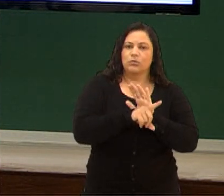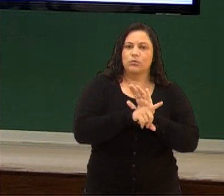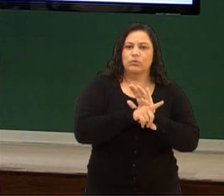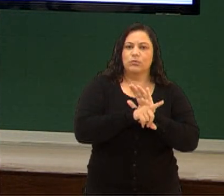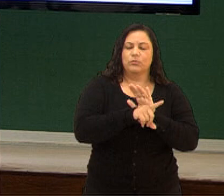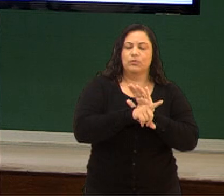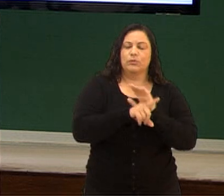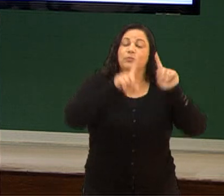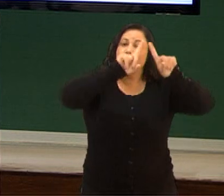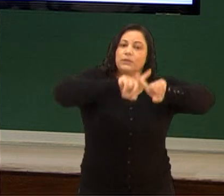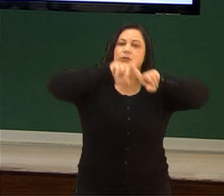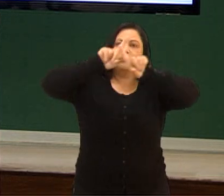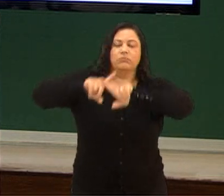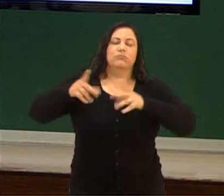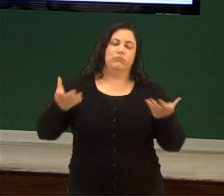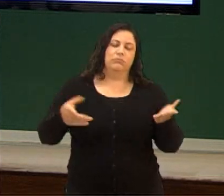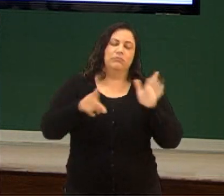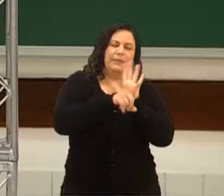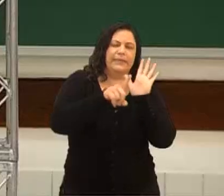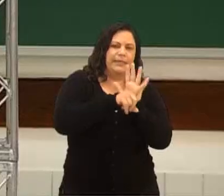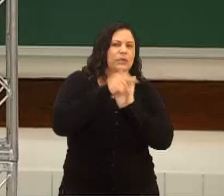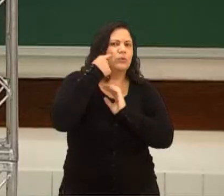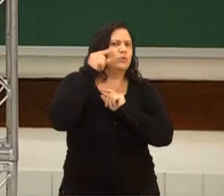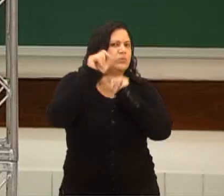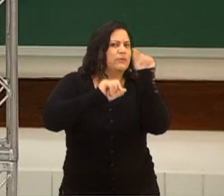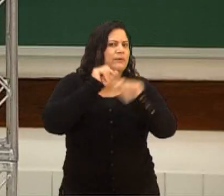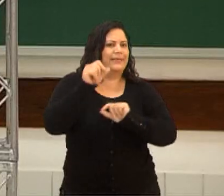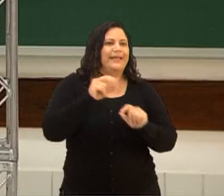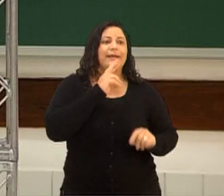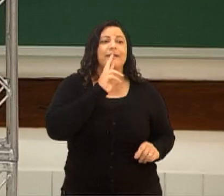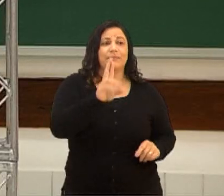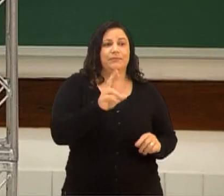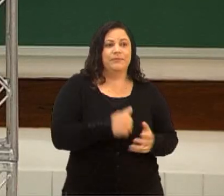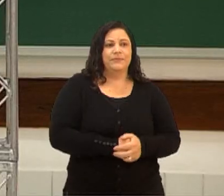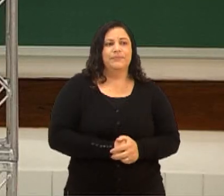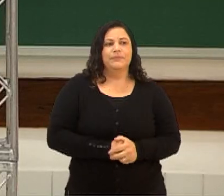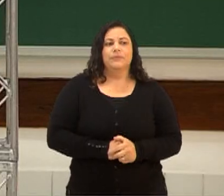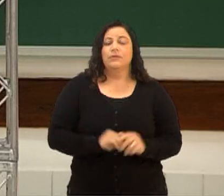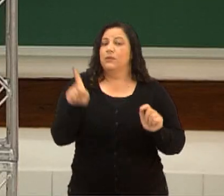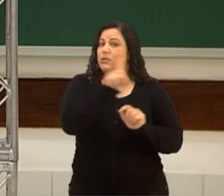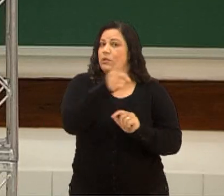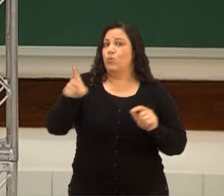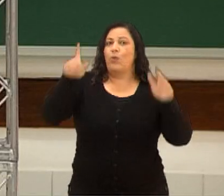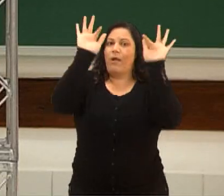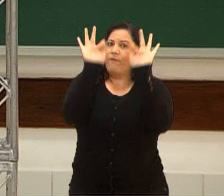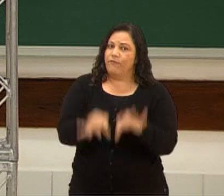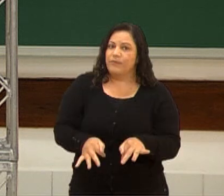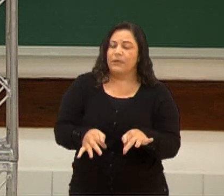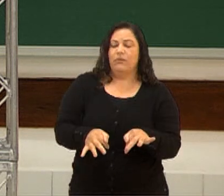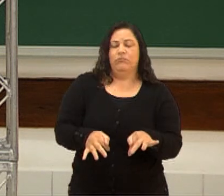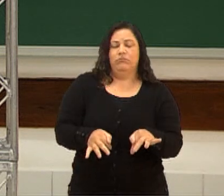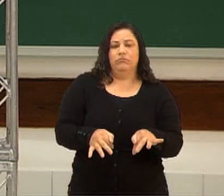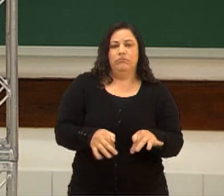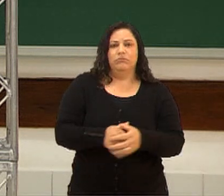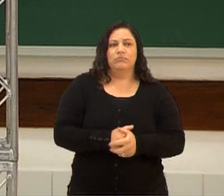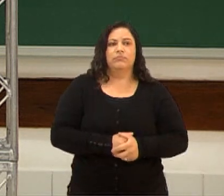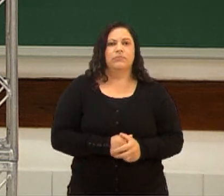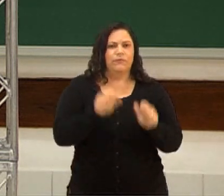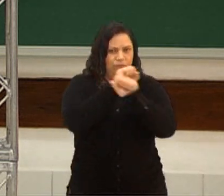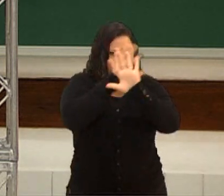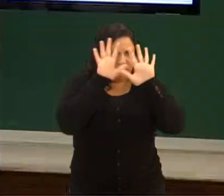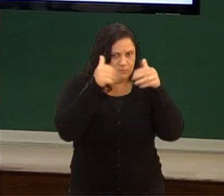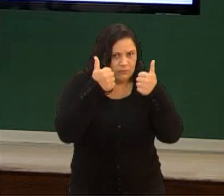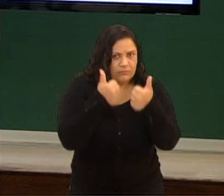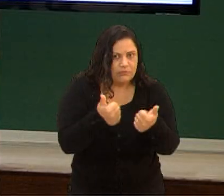menos 1, dá mais 1, certo? Não é o resultado final, tá, pessoal? É uma parte do resultado. Ficou claro